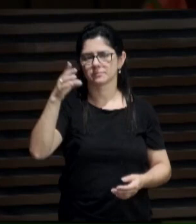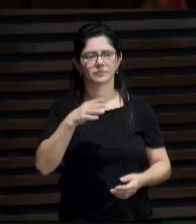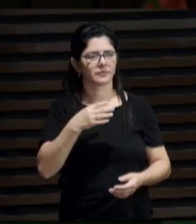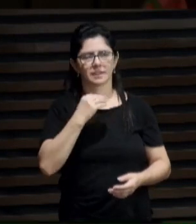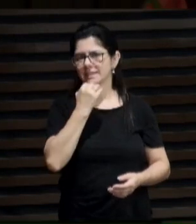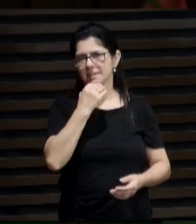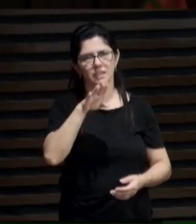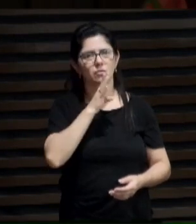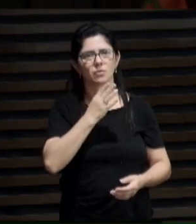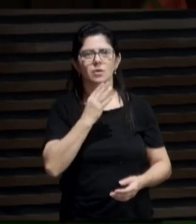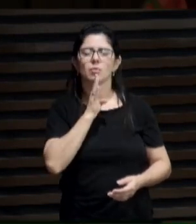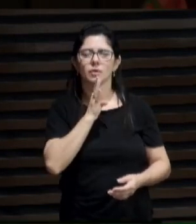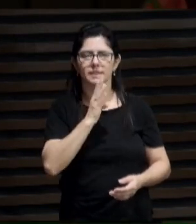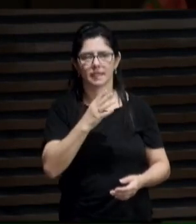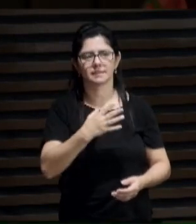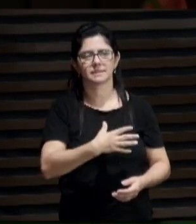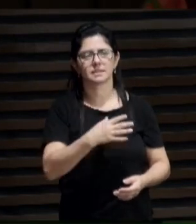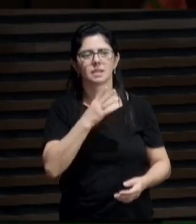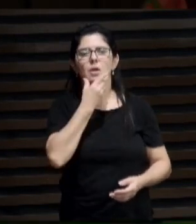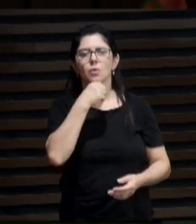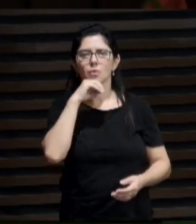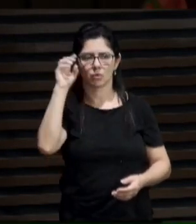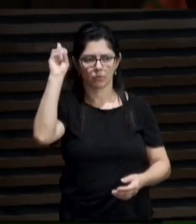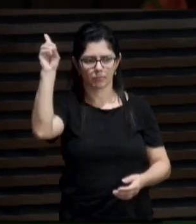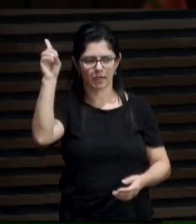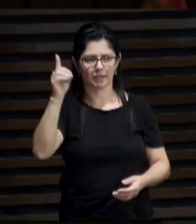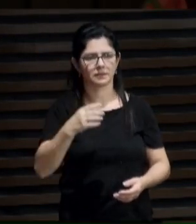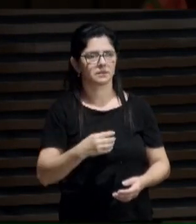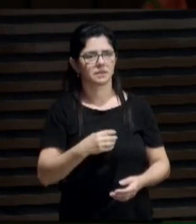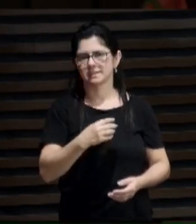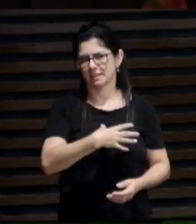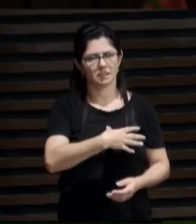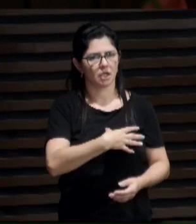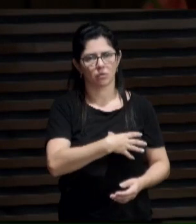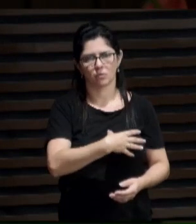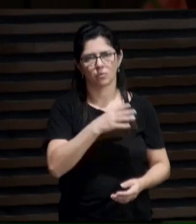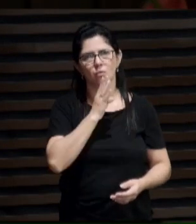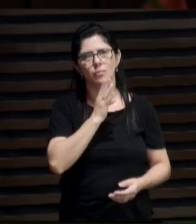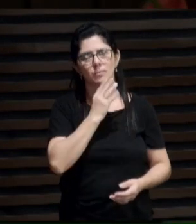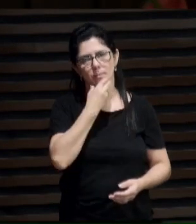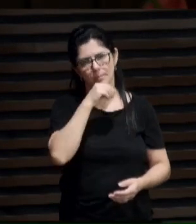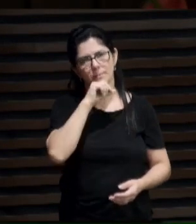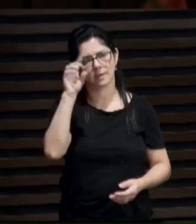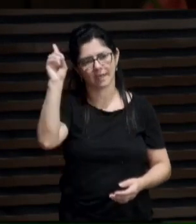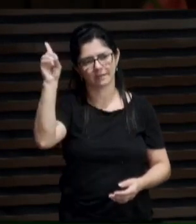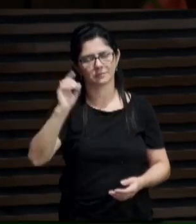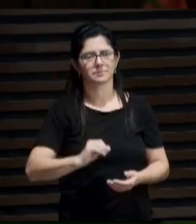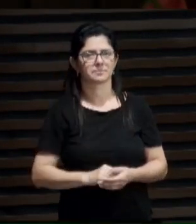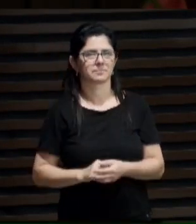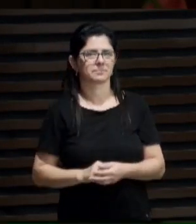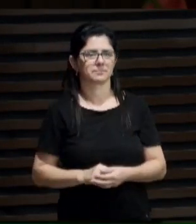Pai senão o Filho e aquele a quem o Filho o quiser revelar." Não